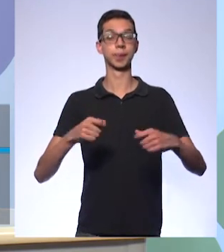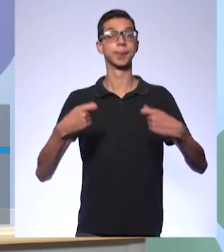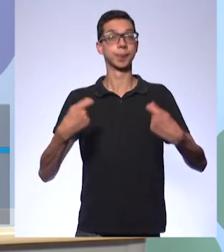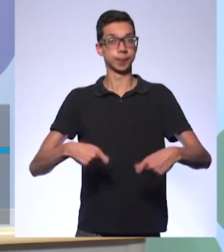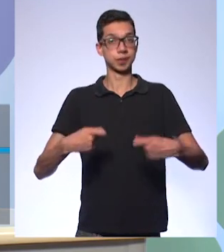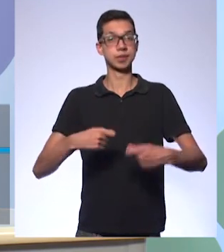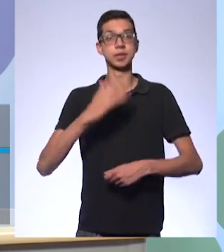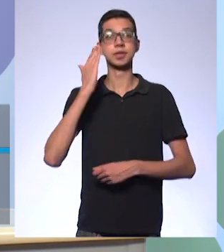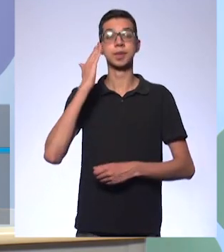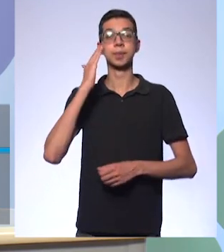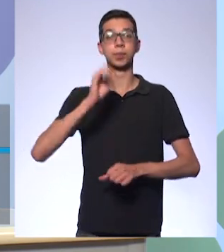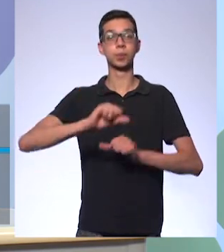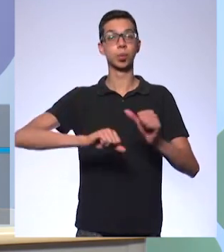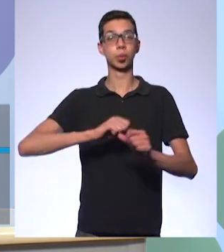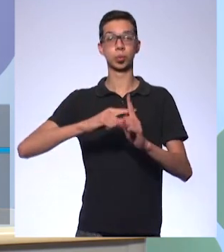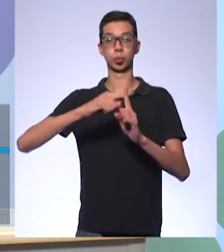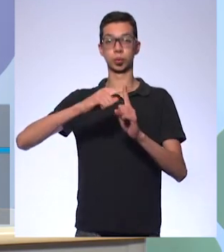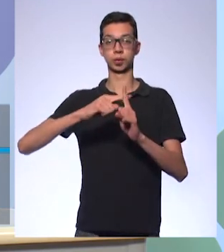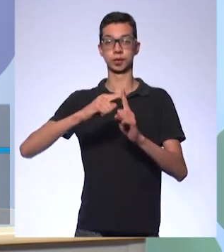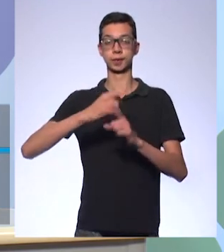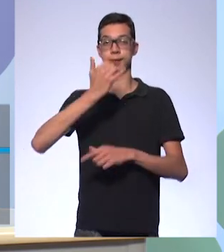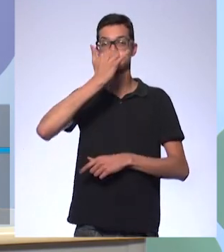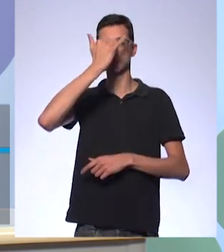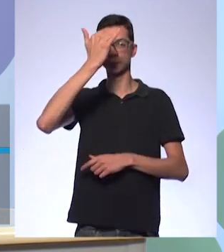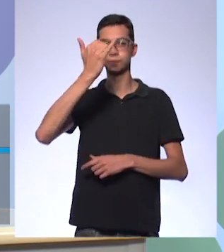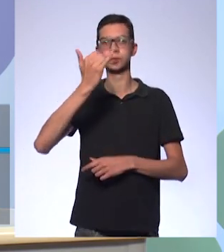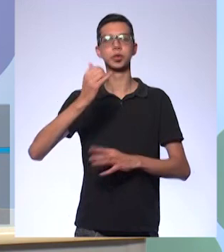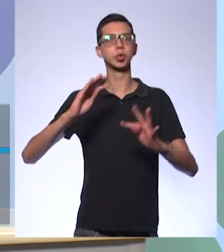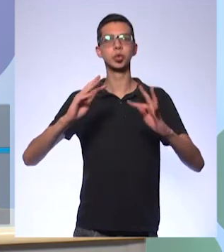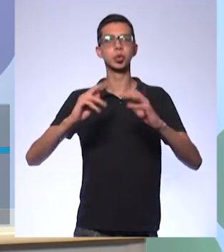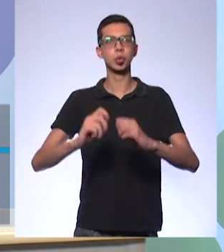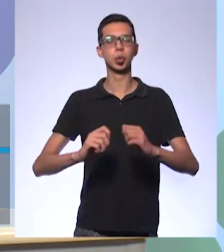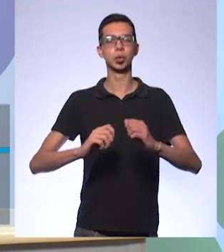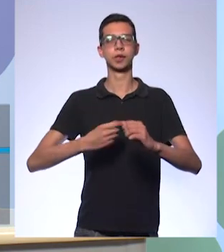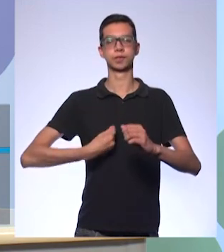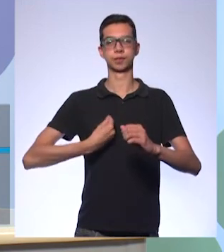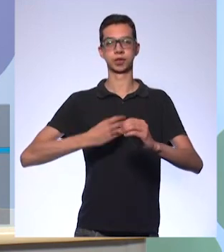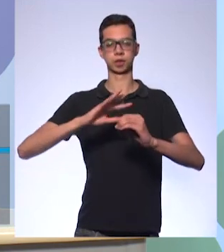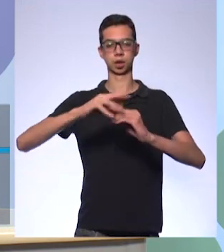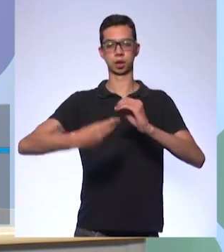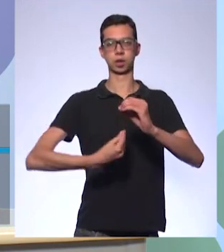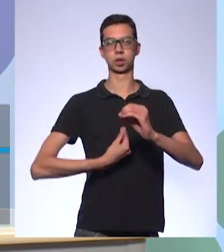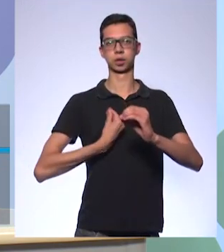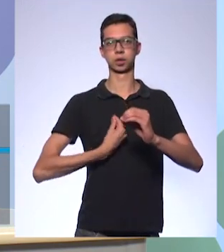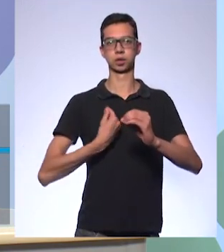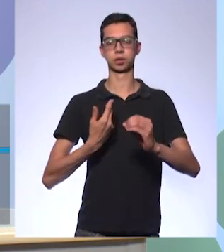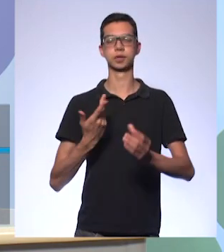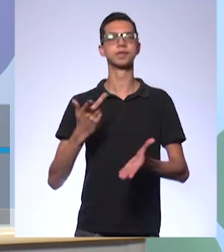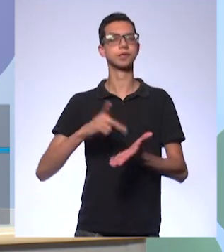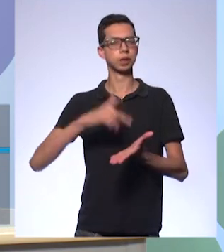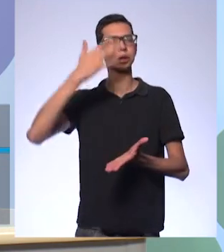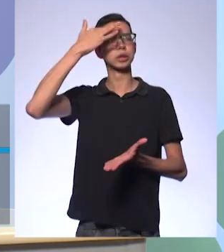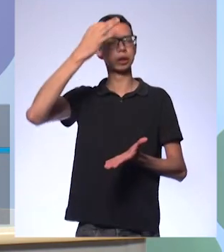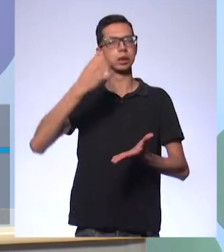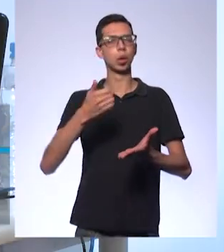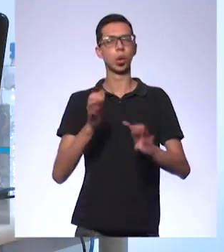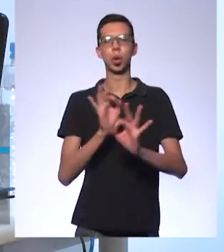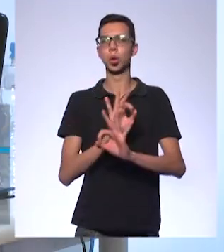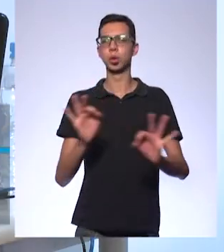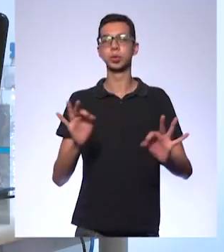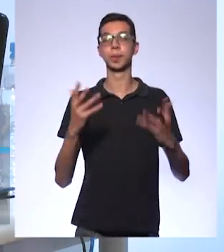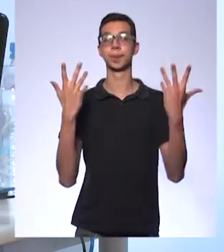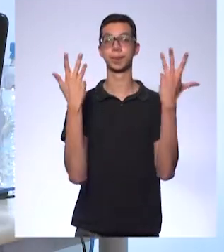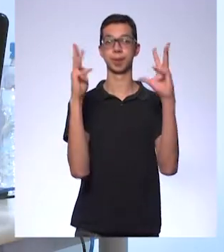aí, ó, mudanças na temperatura que impactam o equilíbrio ecológico. Olha, ele que legal. entendeu super bem, Rafael tá de parabéns. Muito bem. Olha aí na